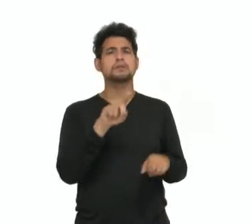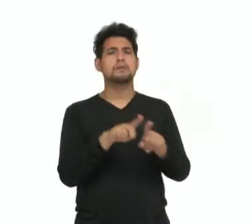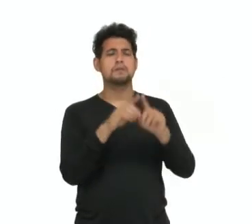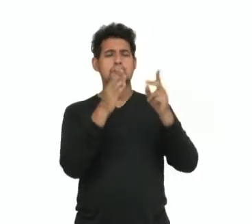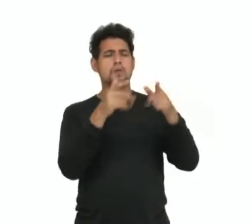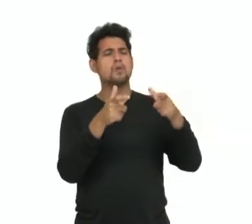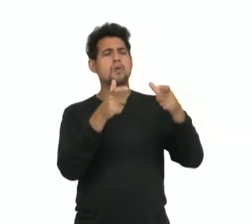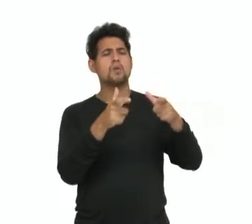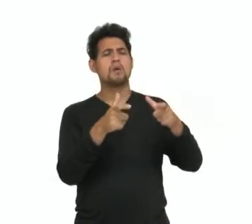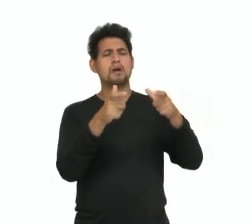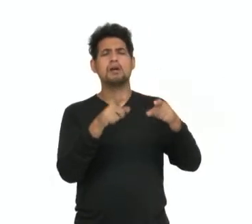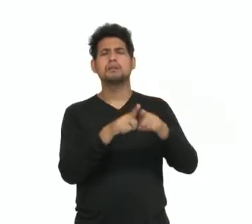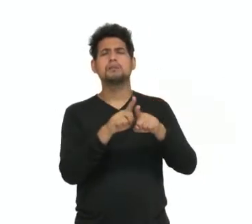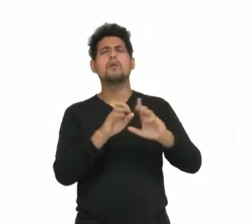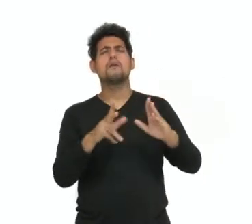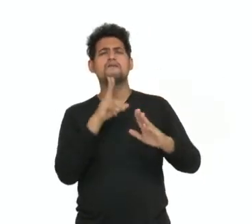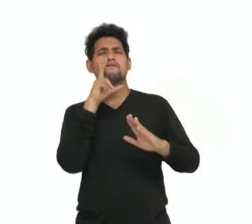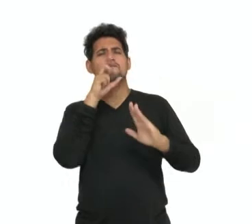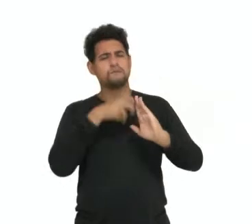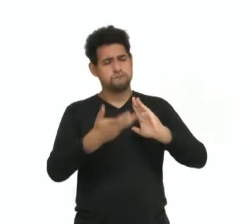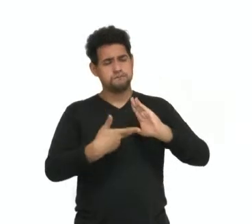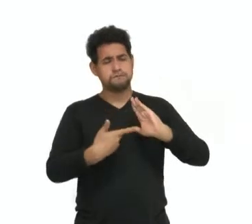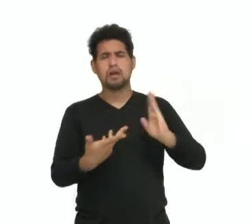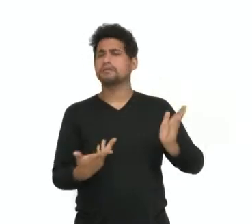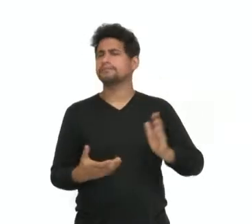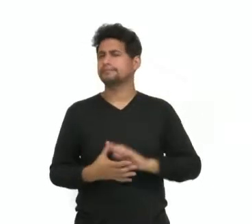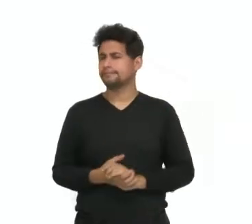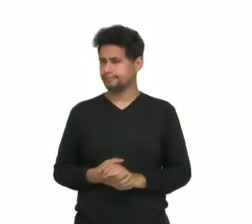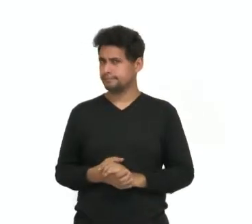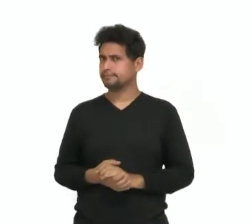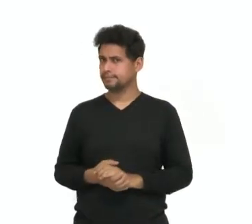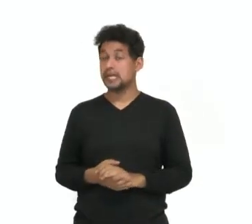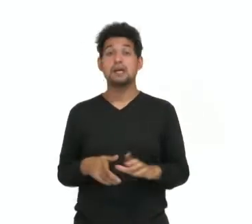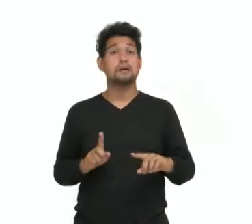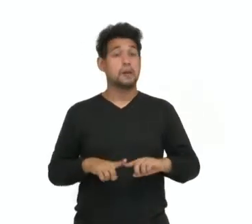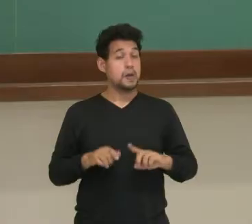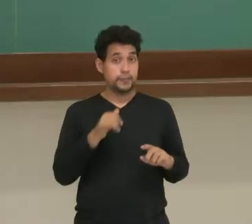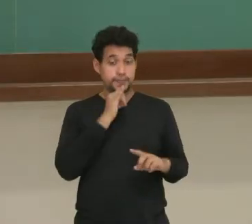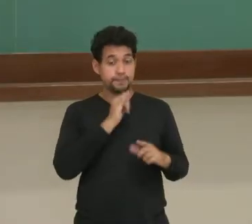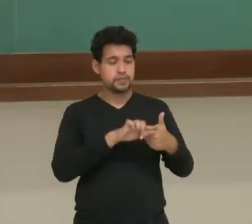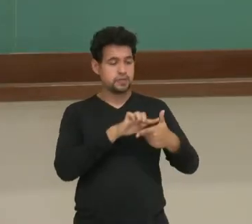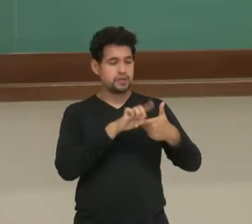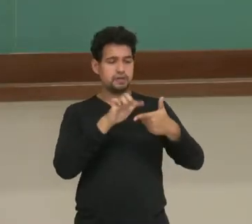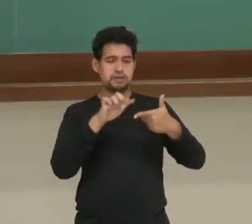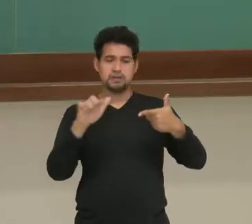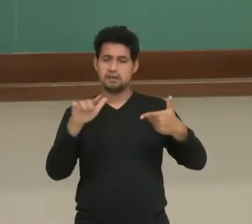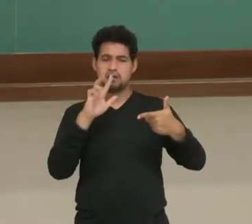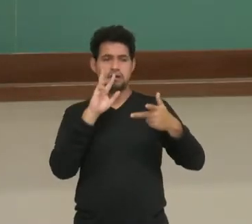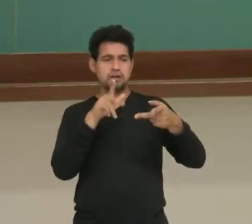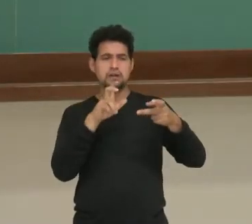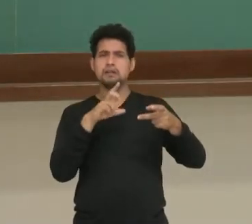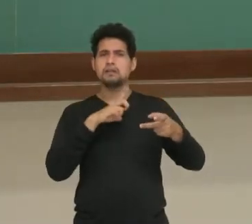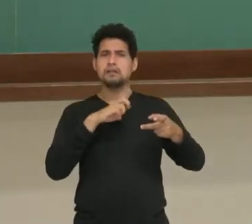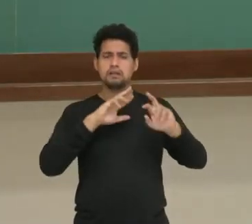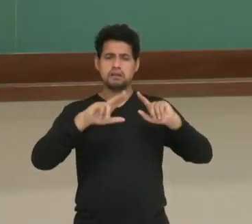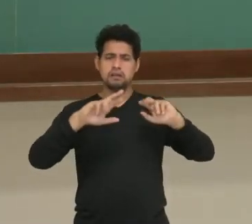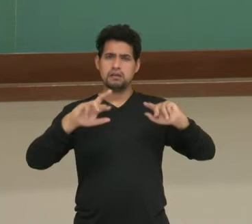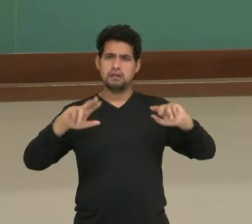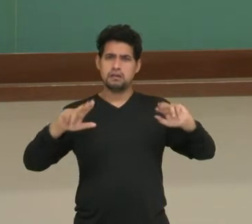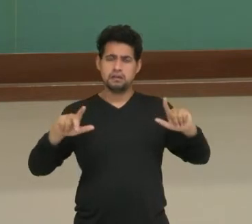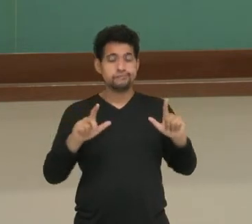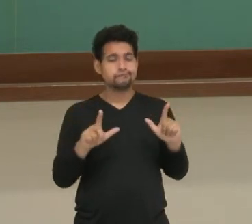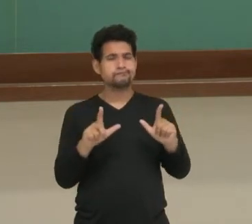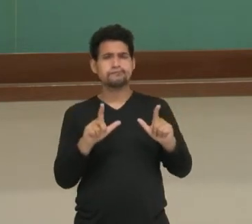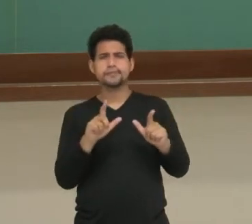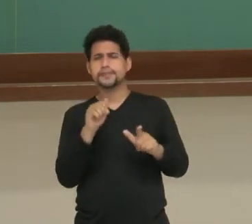a localização e a potência dessas usinas. Então, nesse tipo de gráfico, você está vendo ali que existem algumas